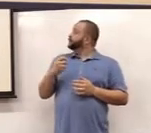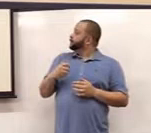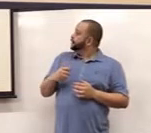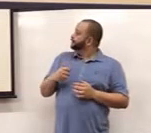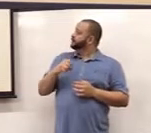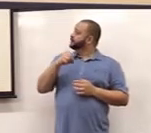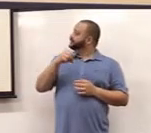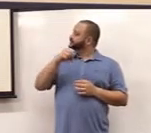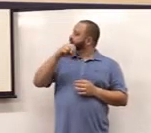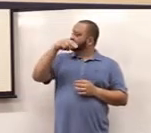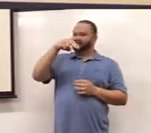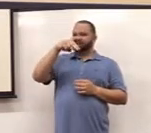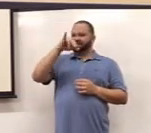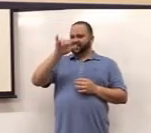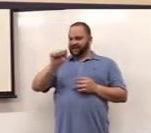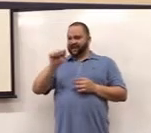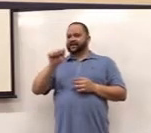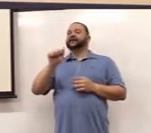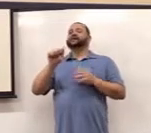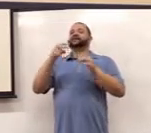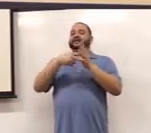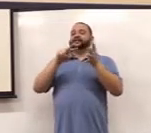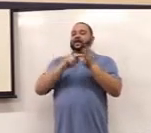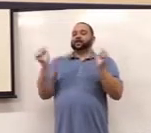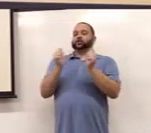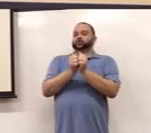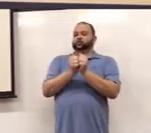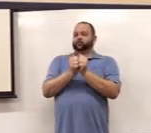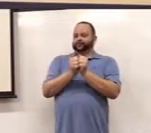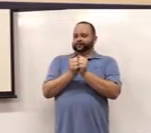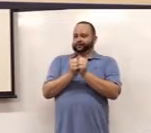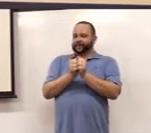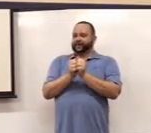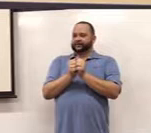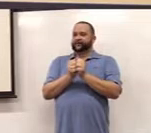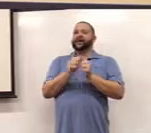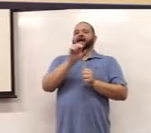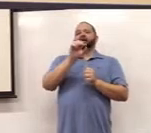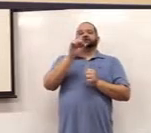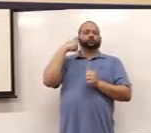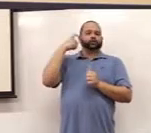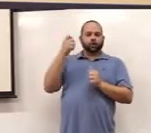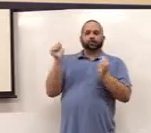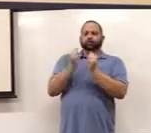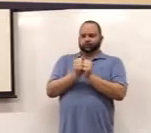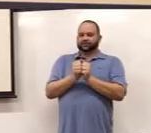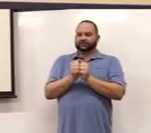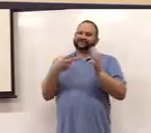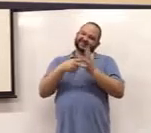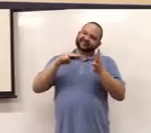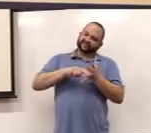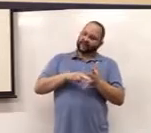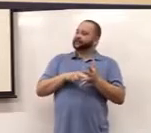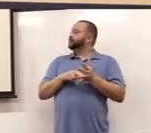sons juntos. Tocar sons juntos. A origem da sinfonia vem lá do século XII, XIII,